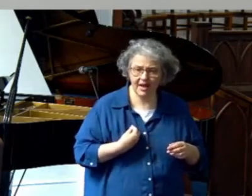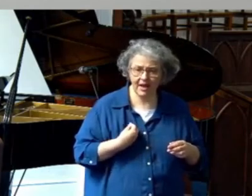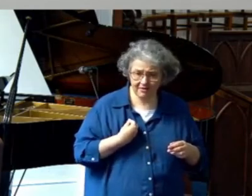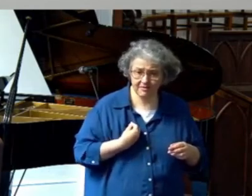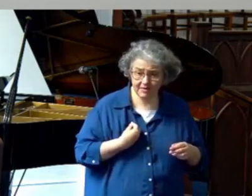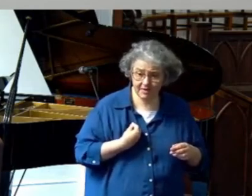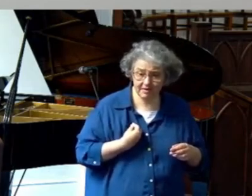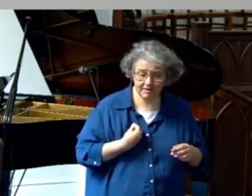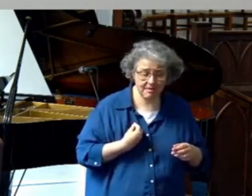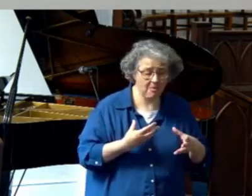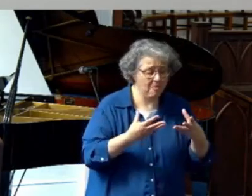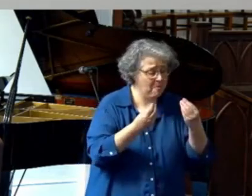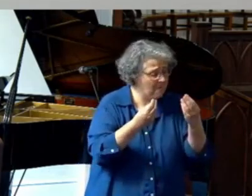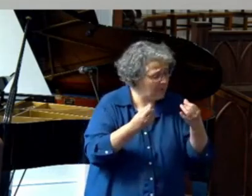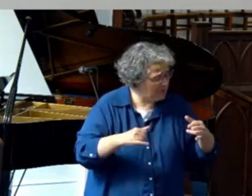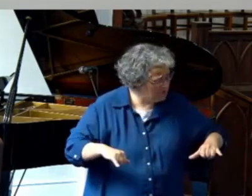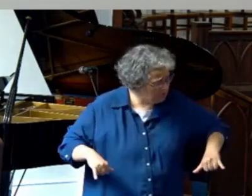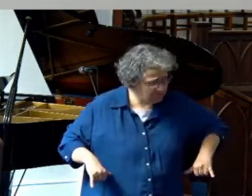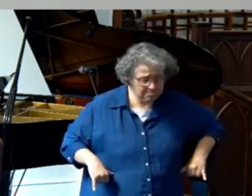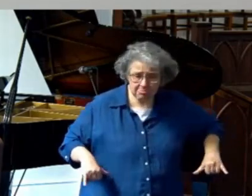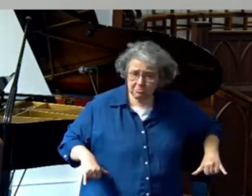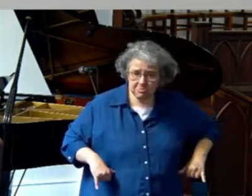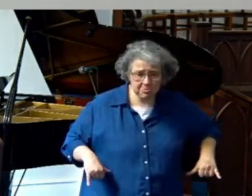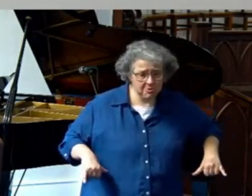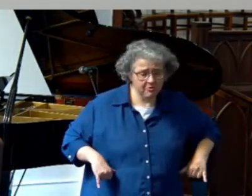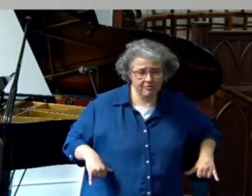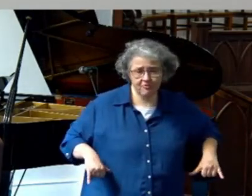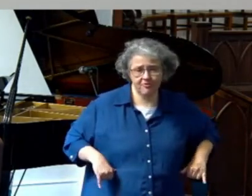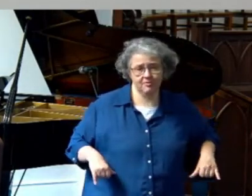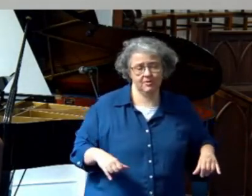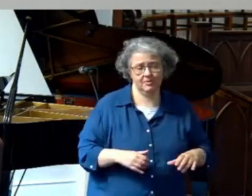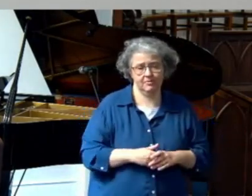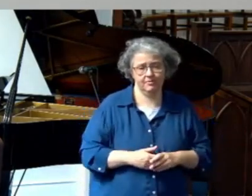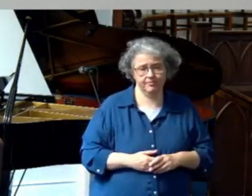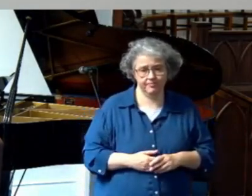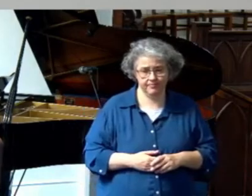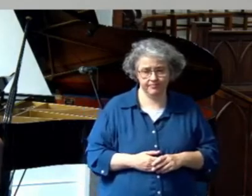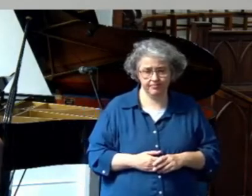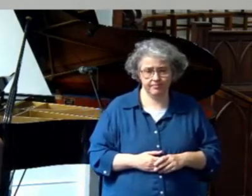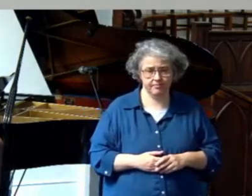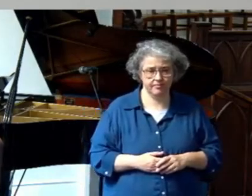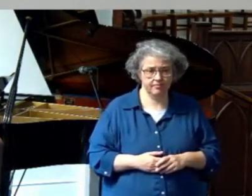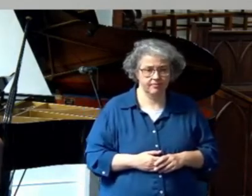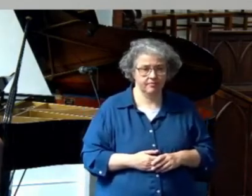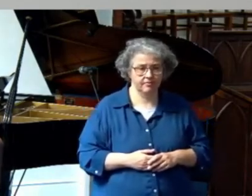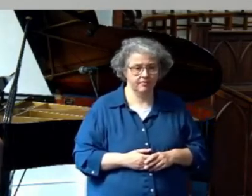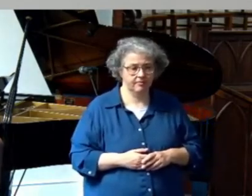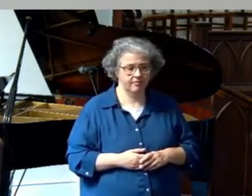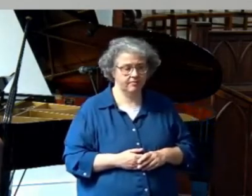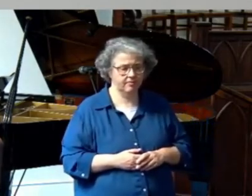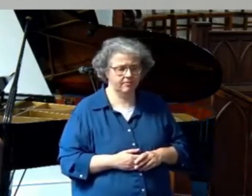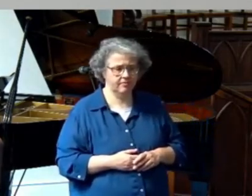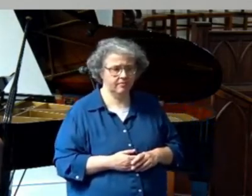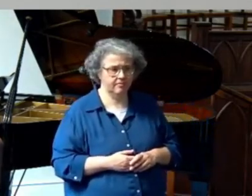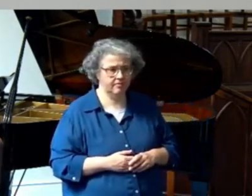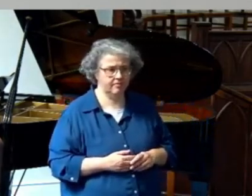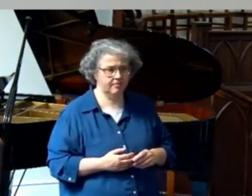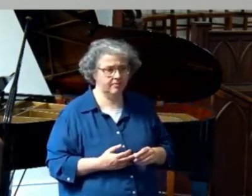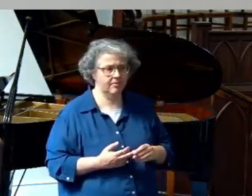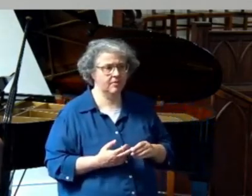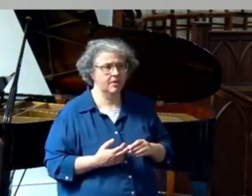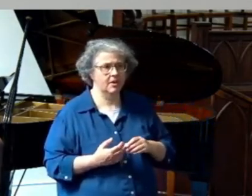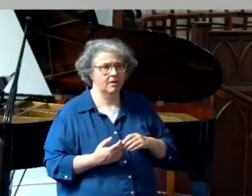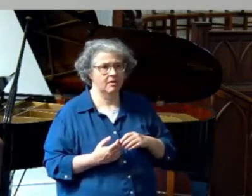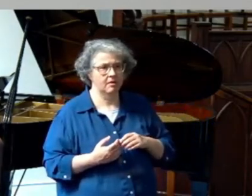e que o objetivo é alcançar a iluminação para se libertar desse ciclo de sofrimento.